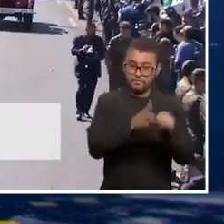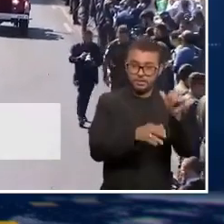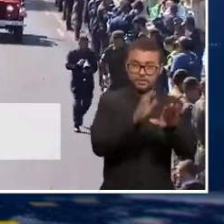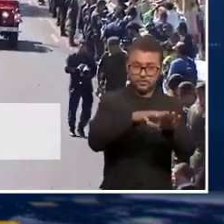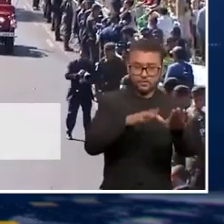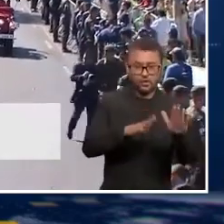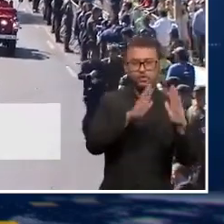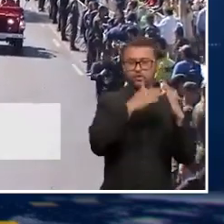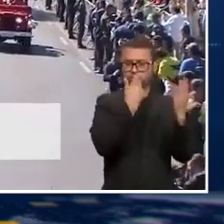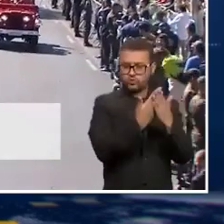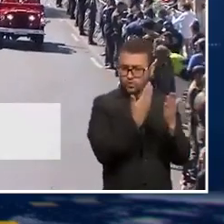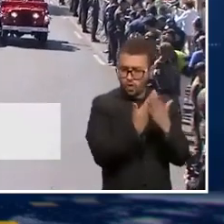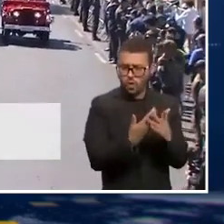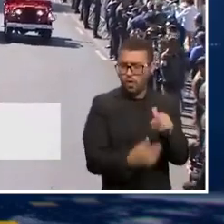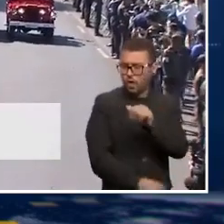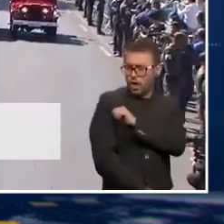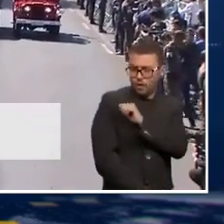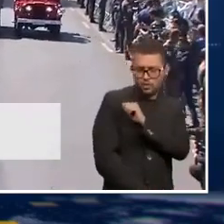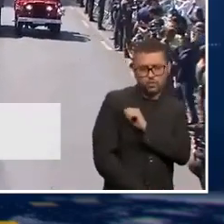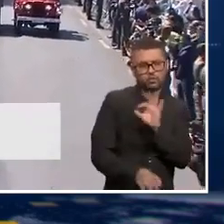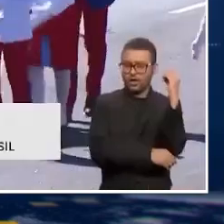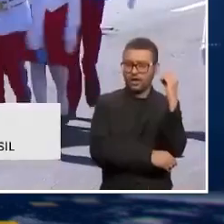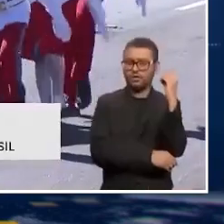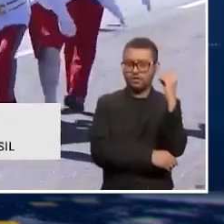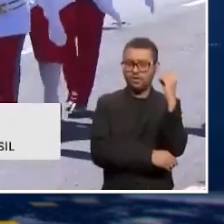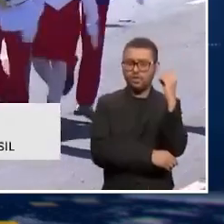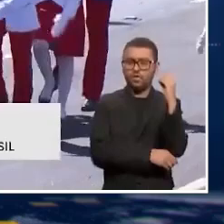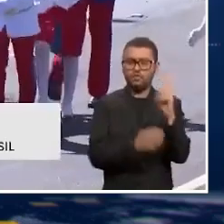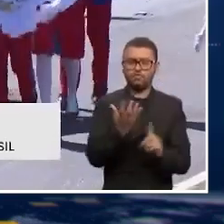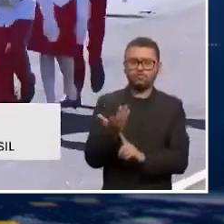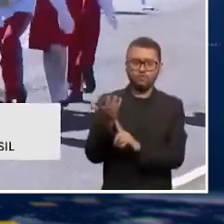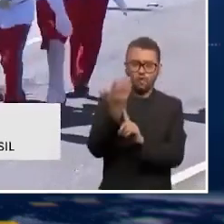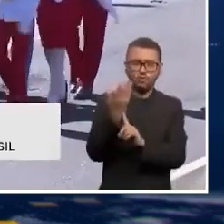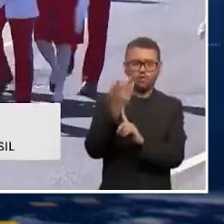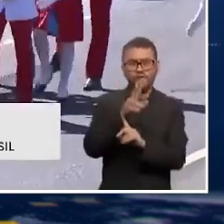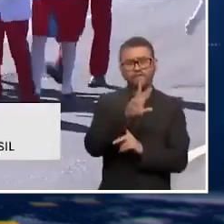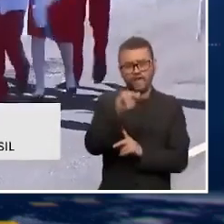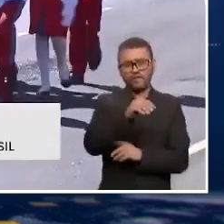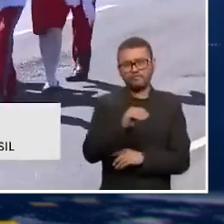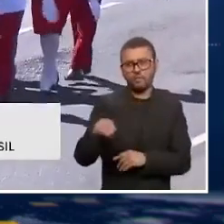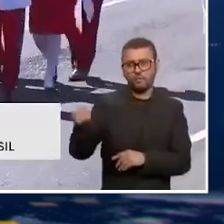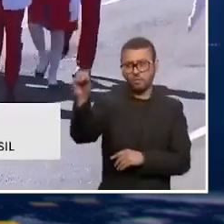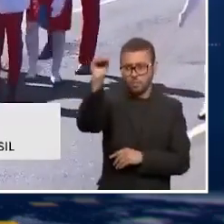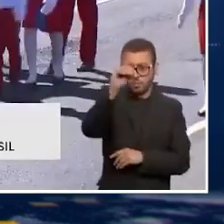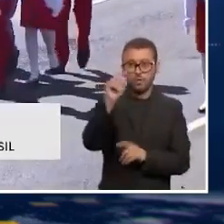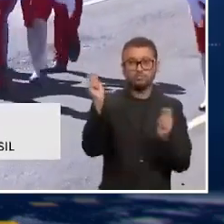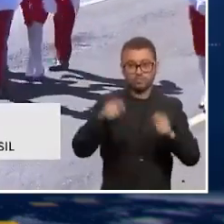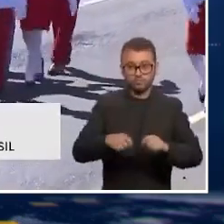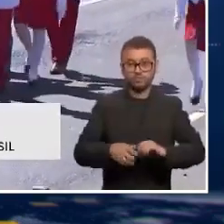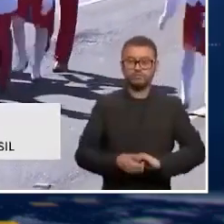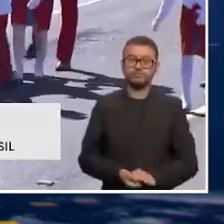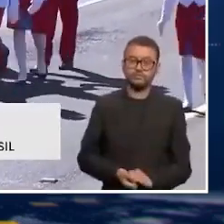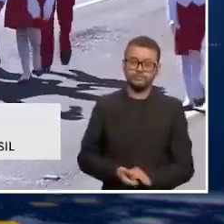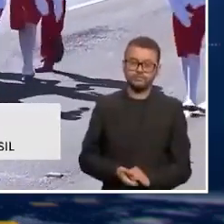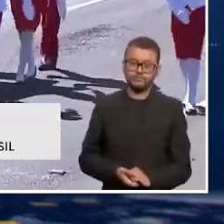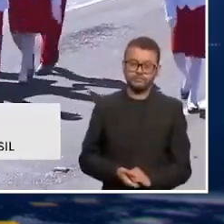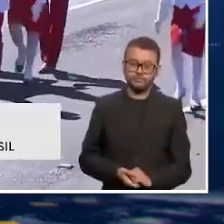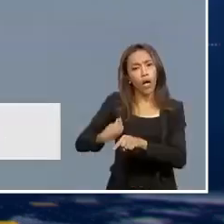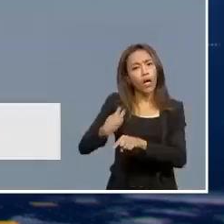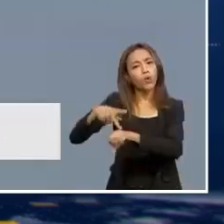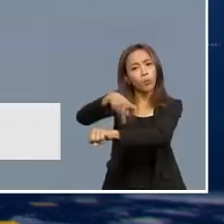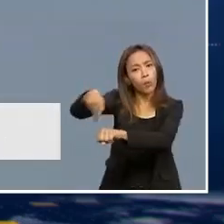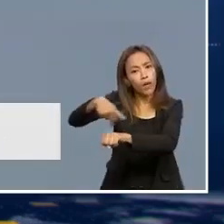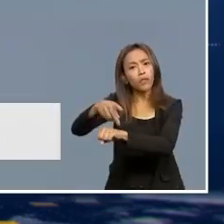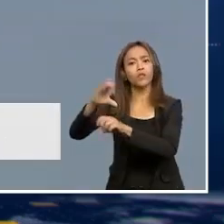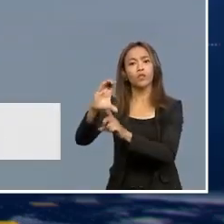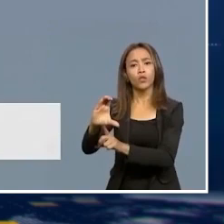gente falou aqui esses dias que o Ratinho Júnior tem 75% de aprovação, né? Acho que 60% para um presidente da República em começo de mandato, acho que